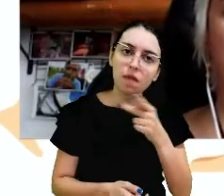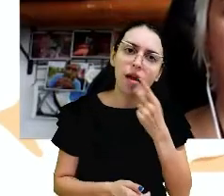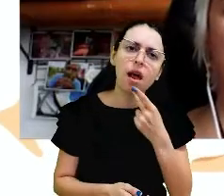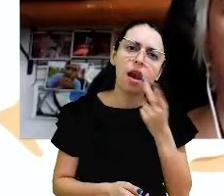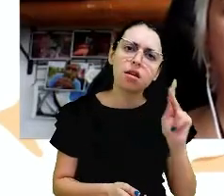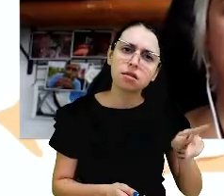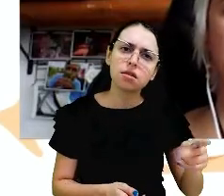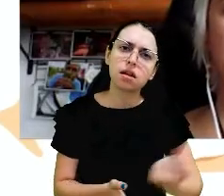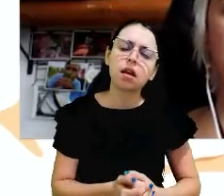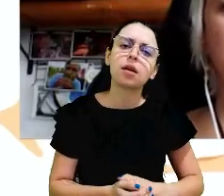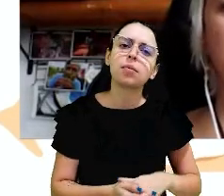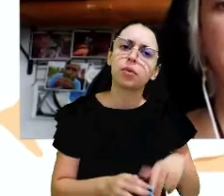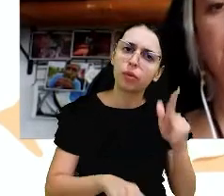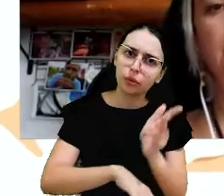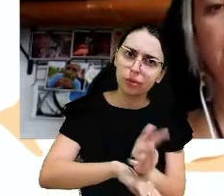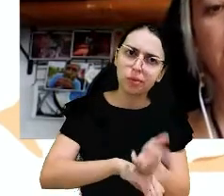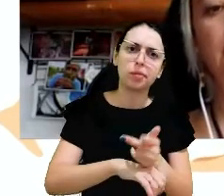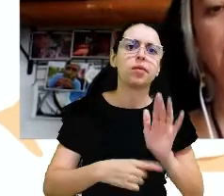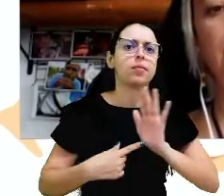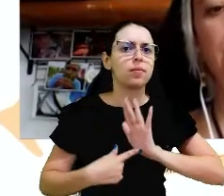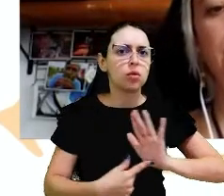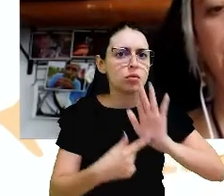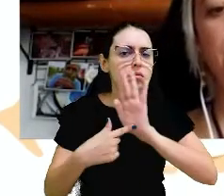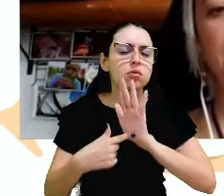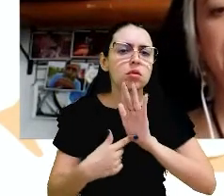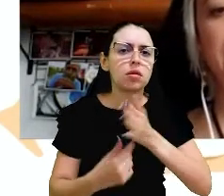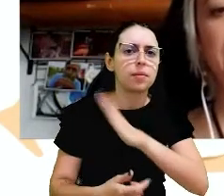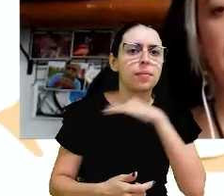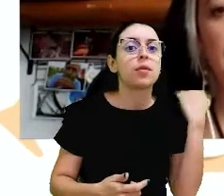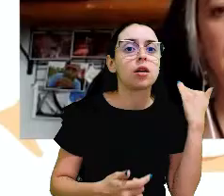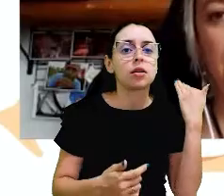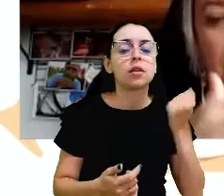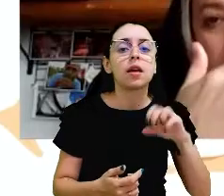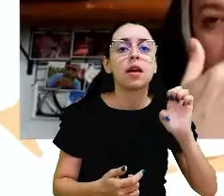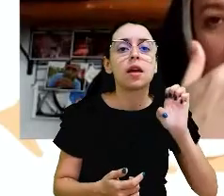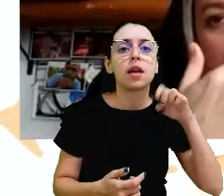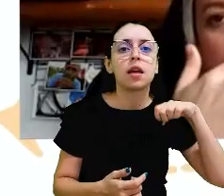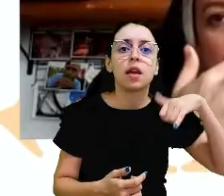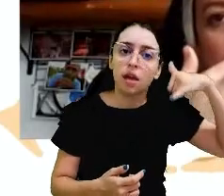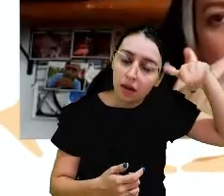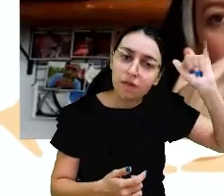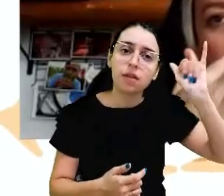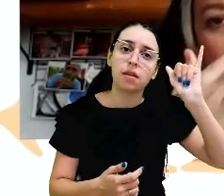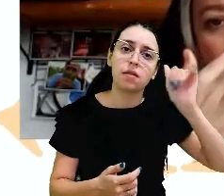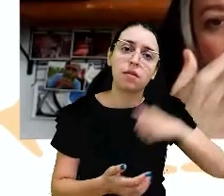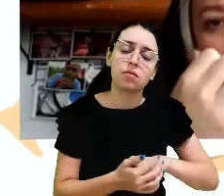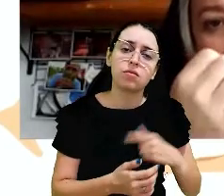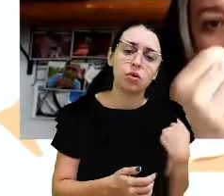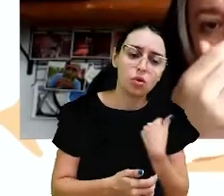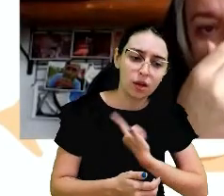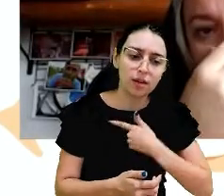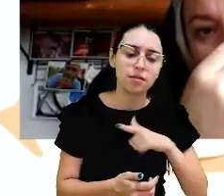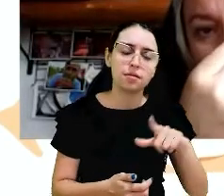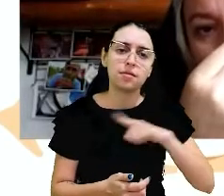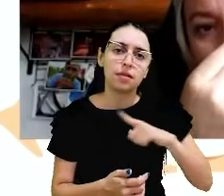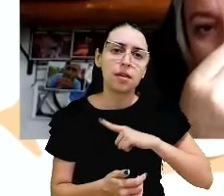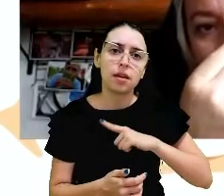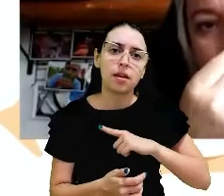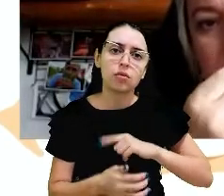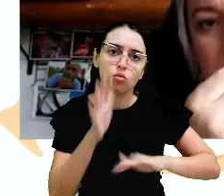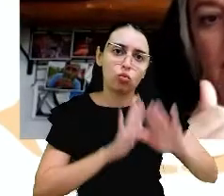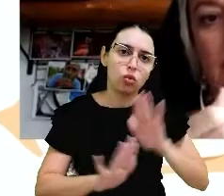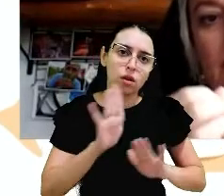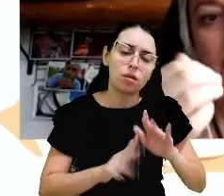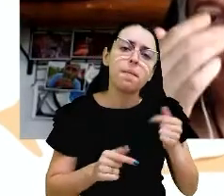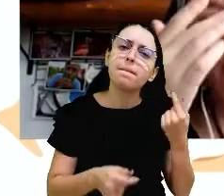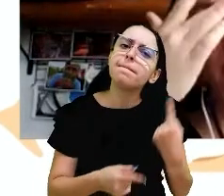e o documentário enfatizou bastante, são mortes evitáveis, nós temos que perquirir, mas por que, se